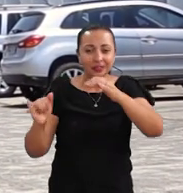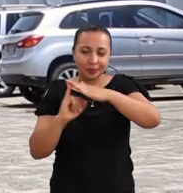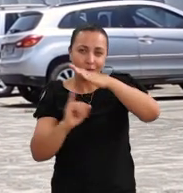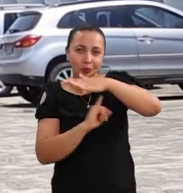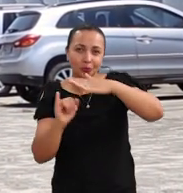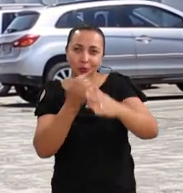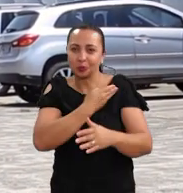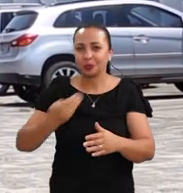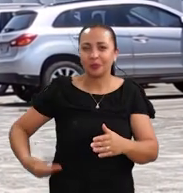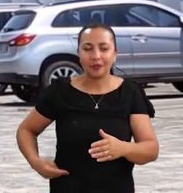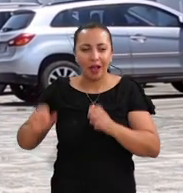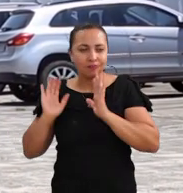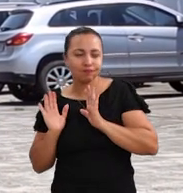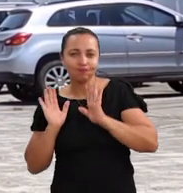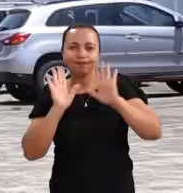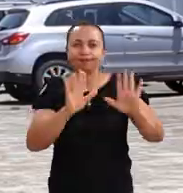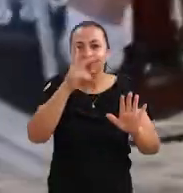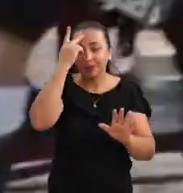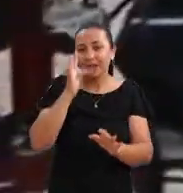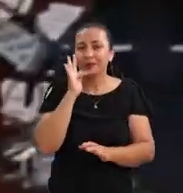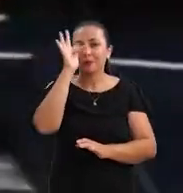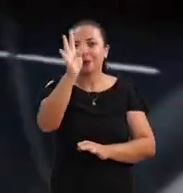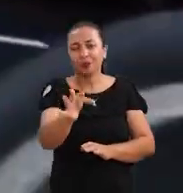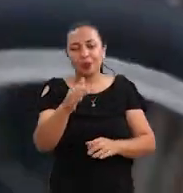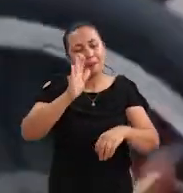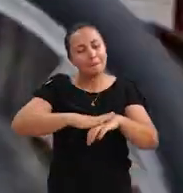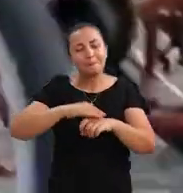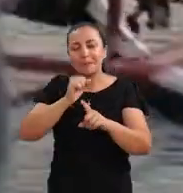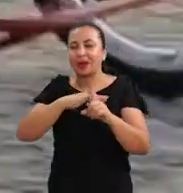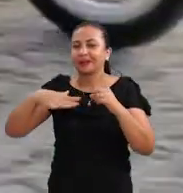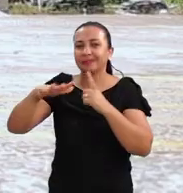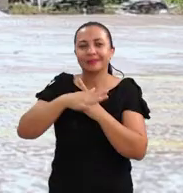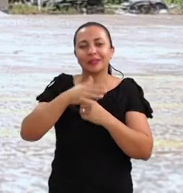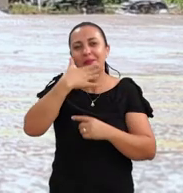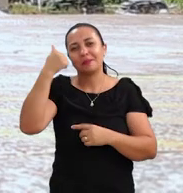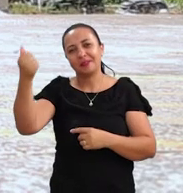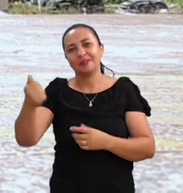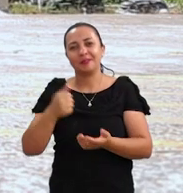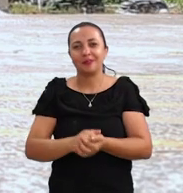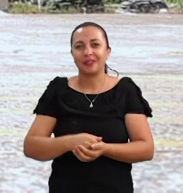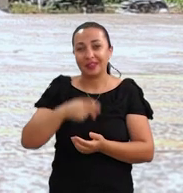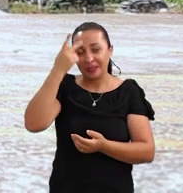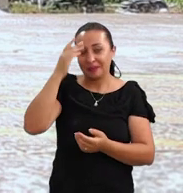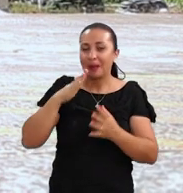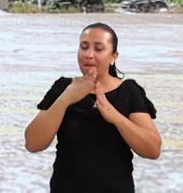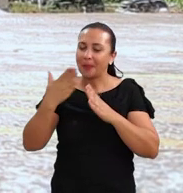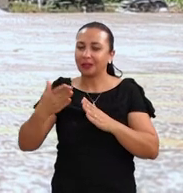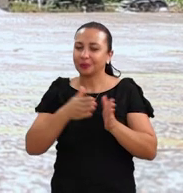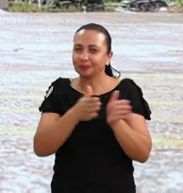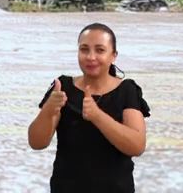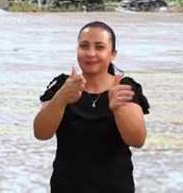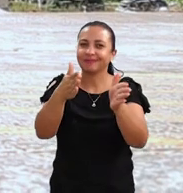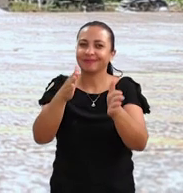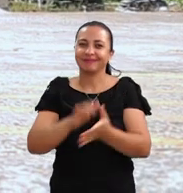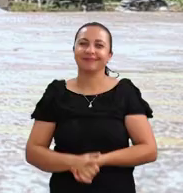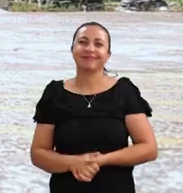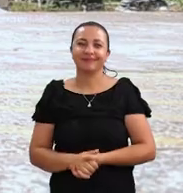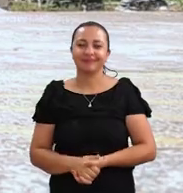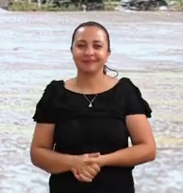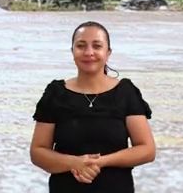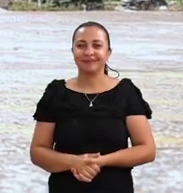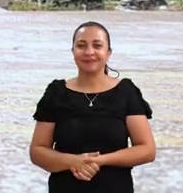públicas vão nos impulsionar na direção de um futuro mais ecologicamente correto, e já pede passagem.